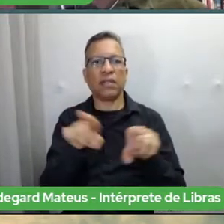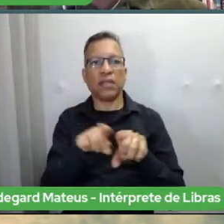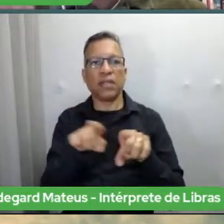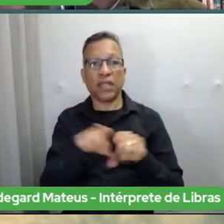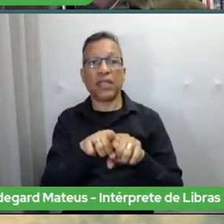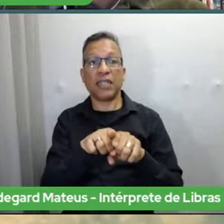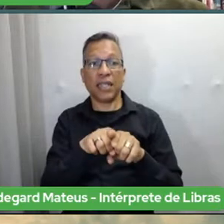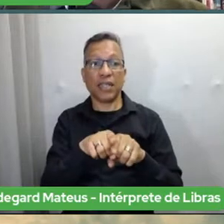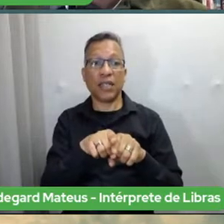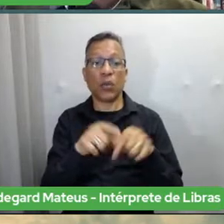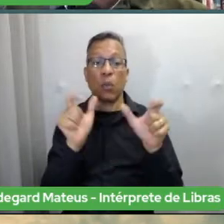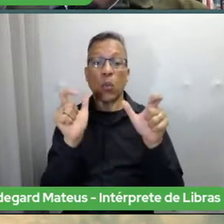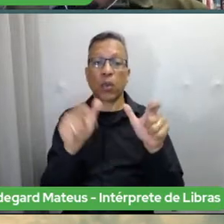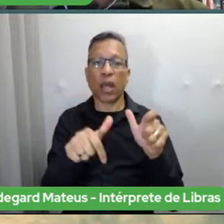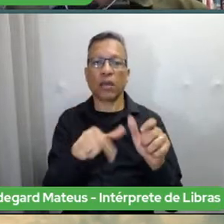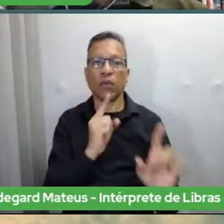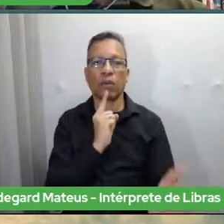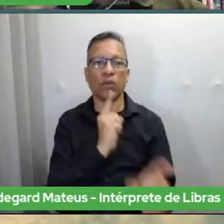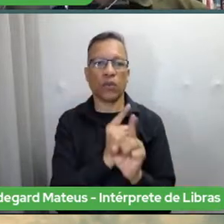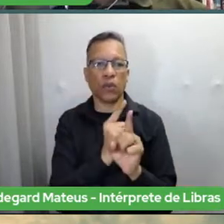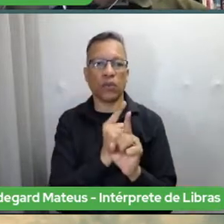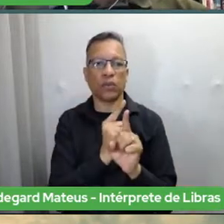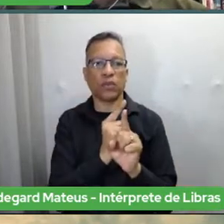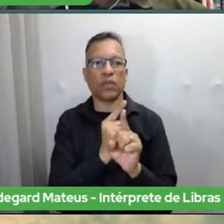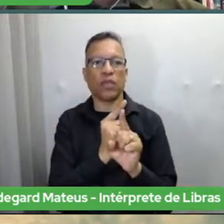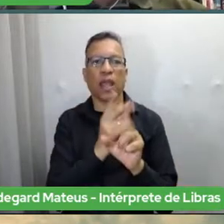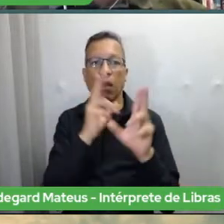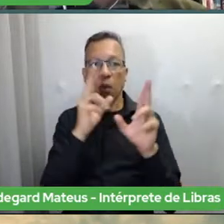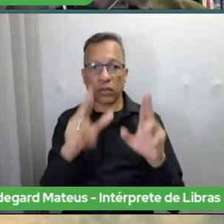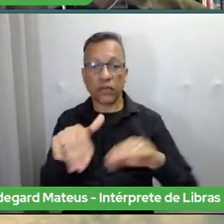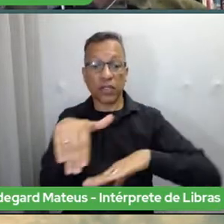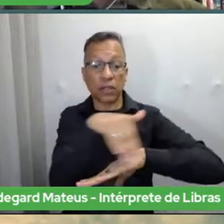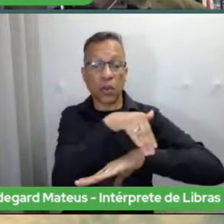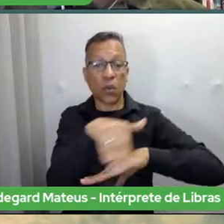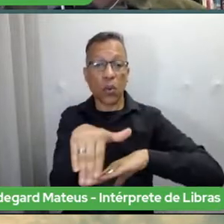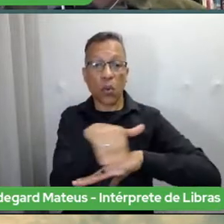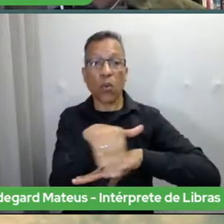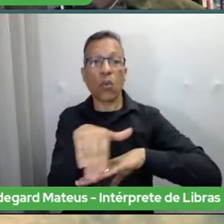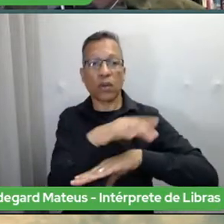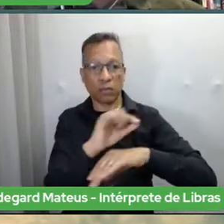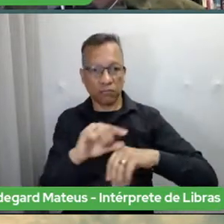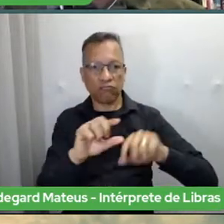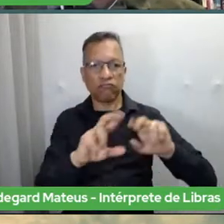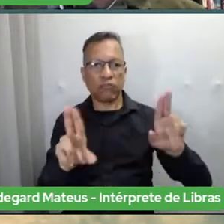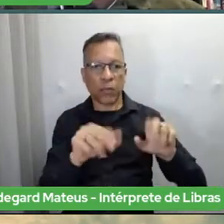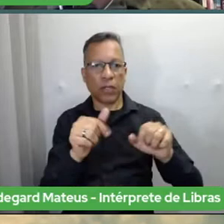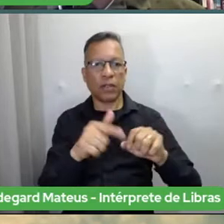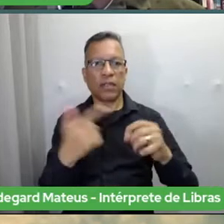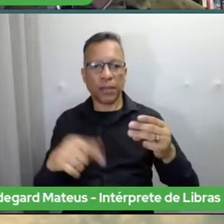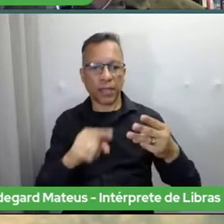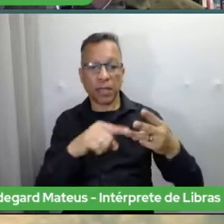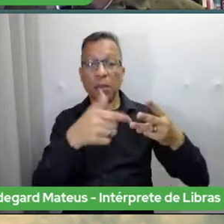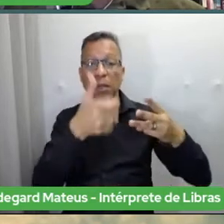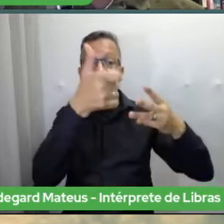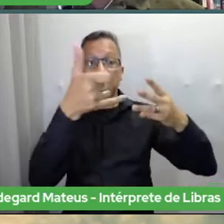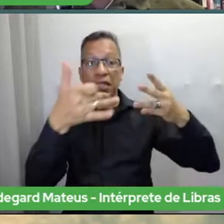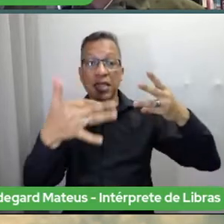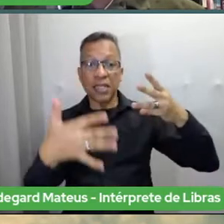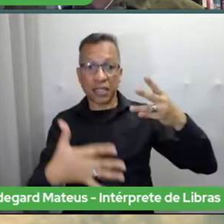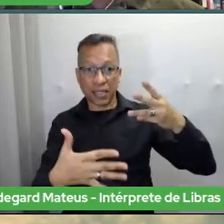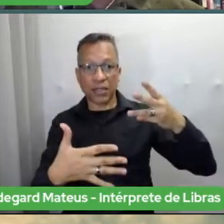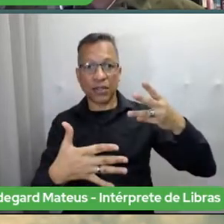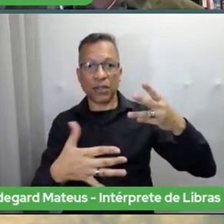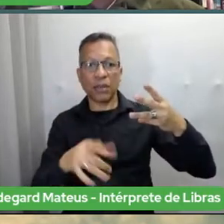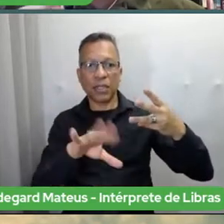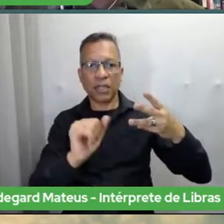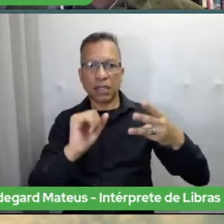devo saber onde encontrá-lo de uma forma clara e rápida. Ele deve ser autodescritivo, e aqui é um ponto importante quando a gente fala de